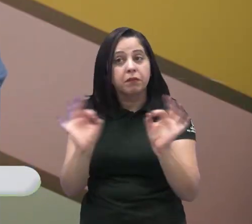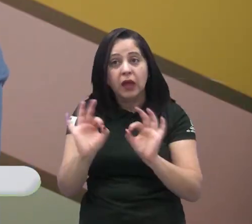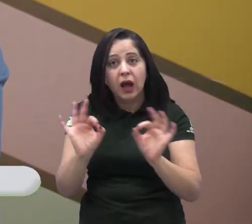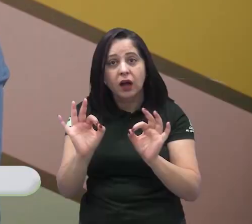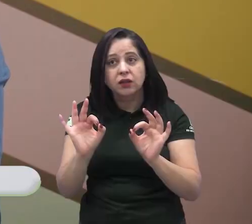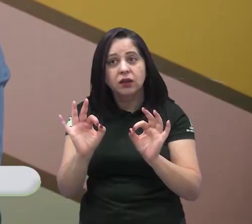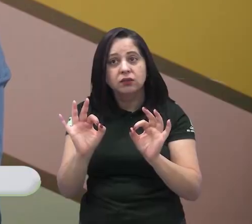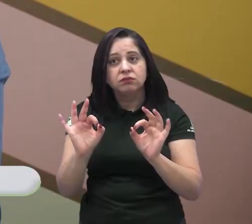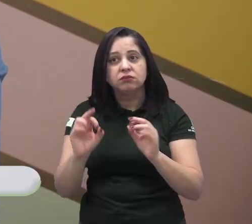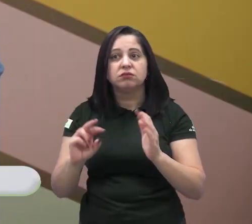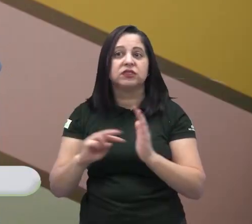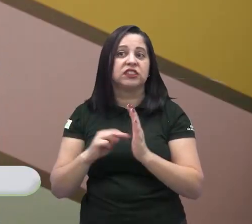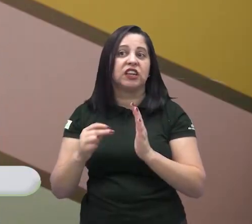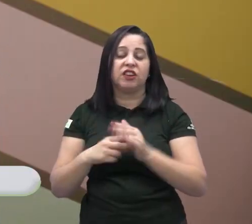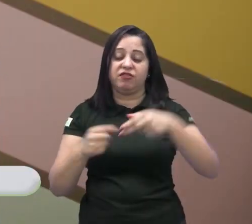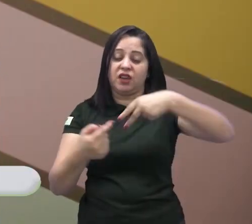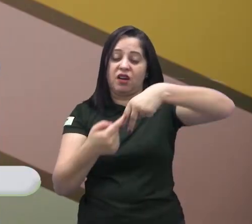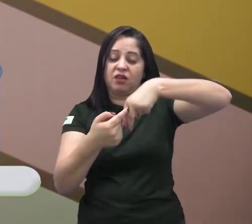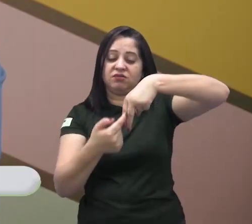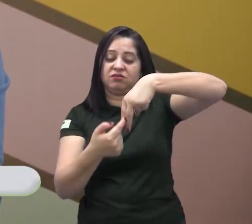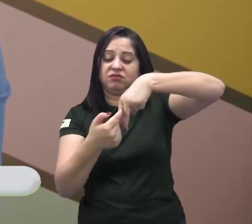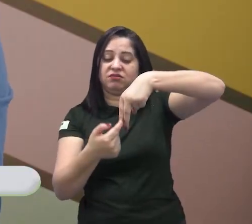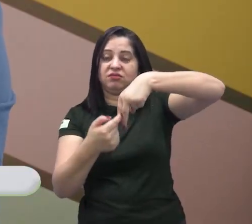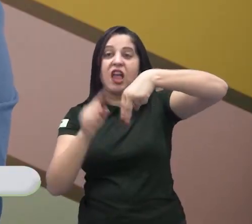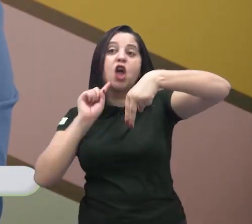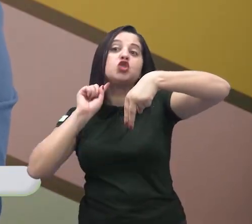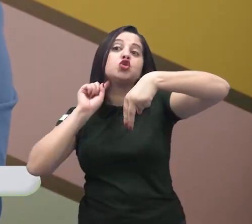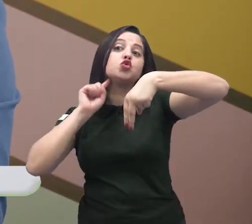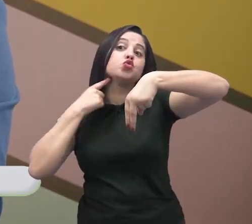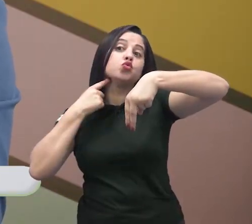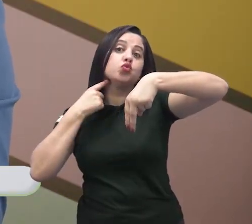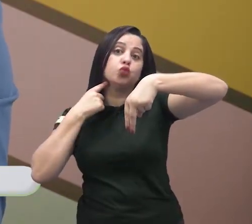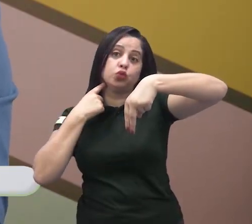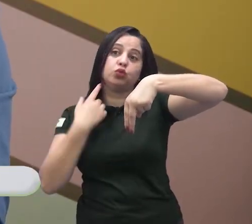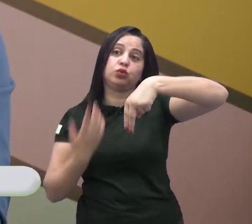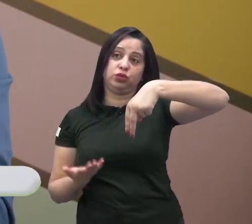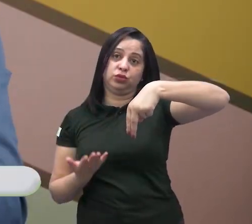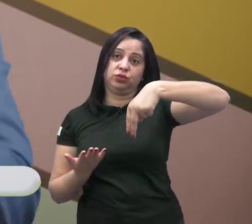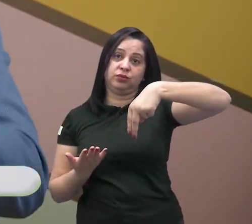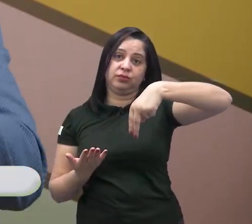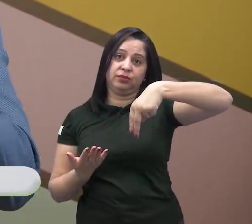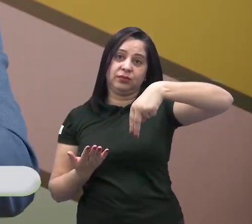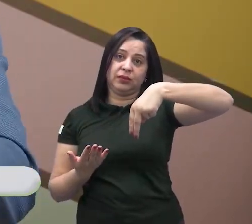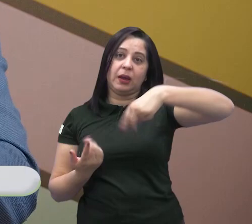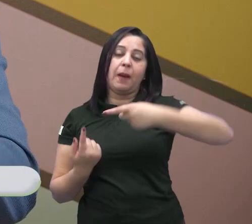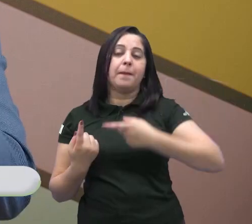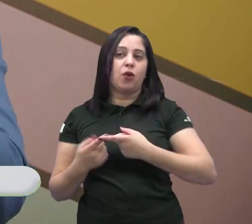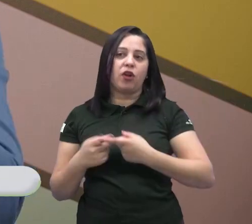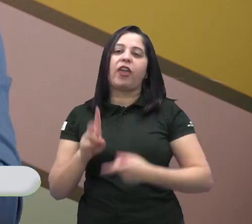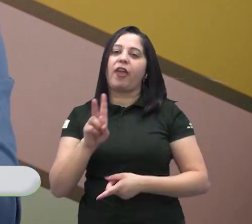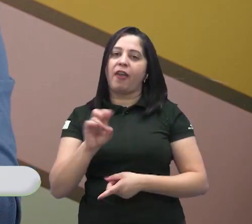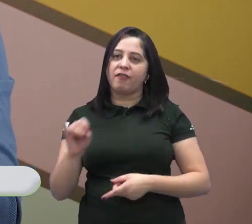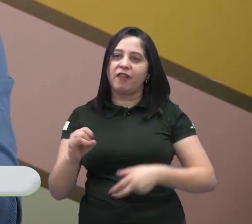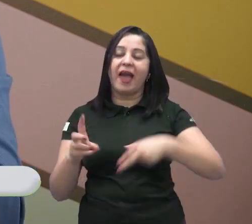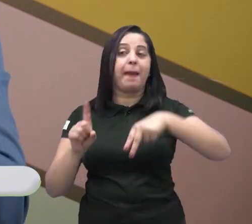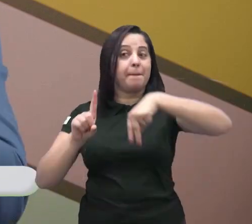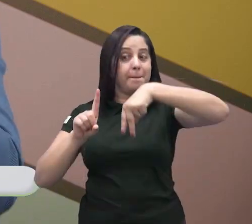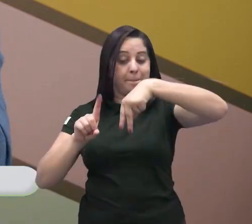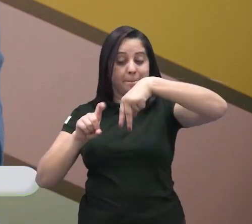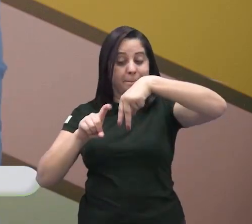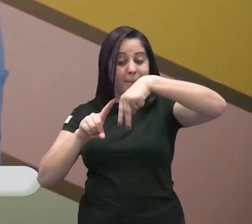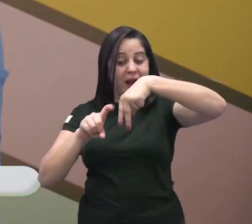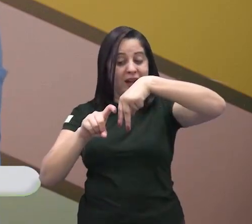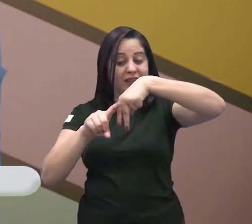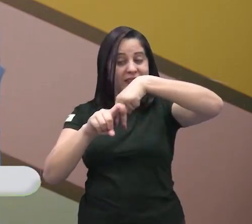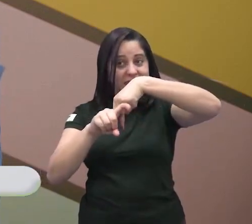está sendo limpo diariamente se ele não utiliza o fio dental, o que não é bom, porque vai ter acúmulo de bactérias naquele